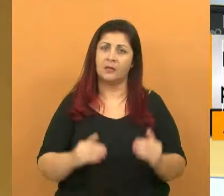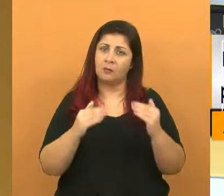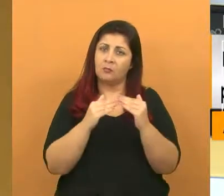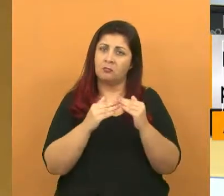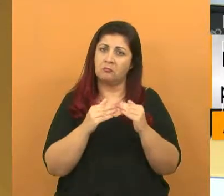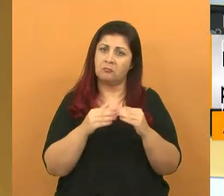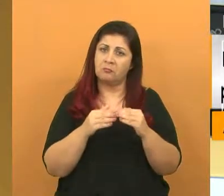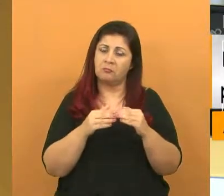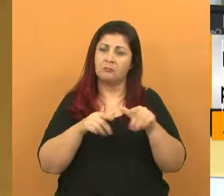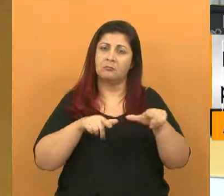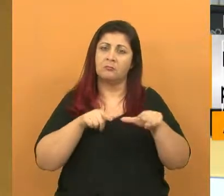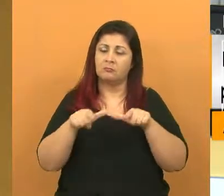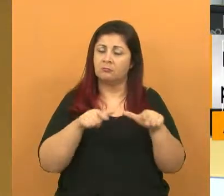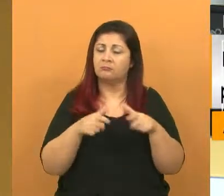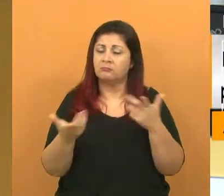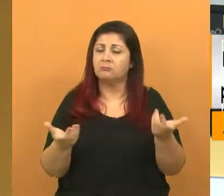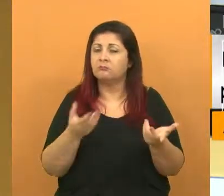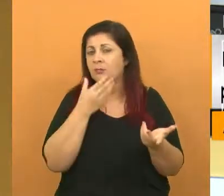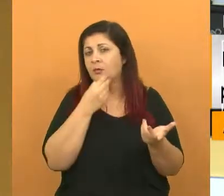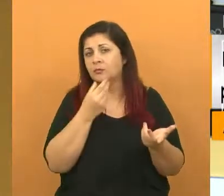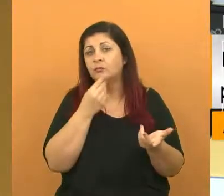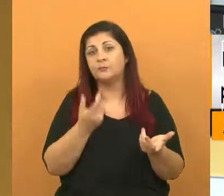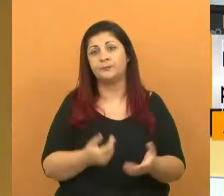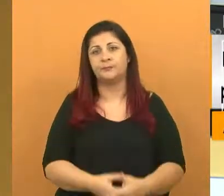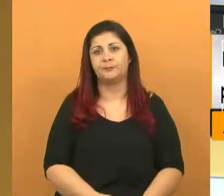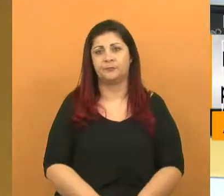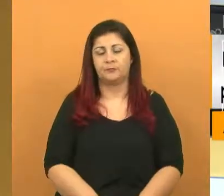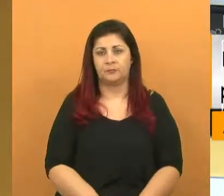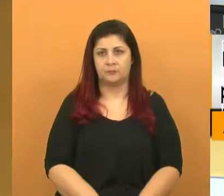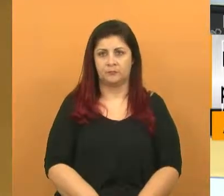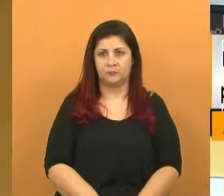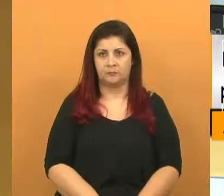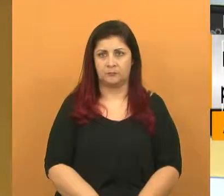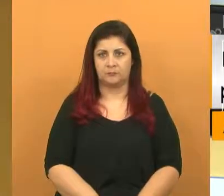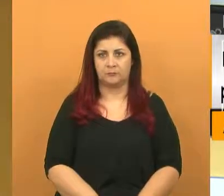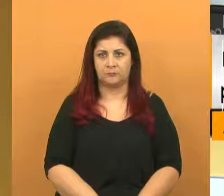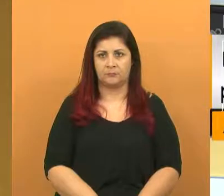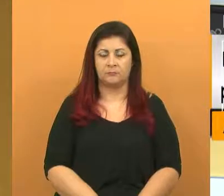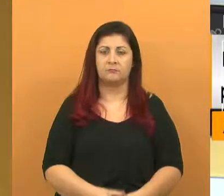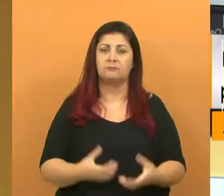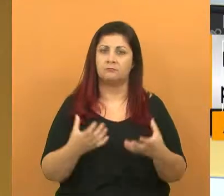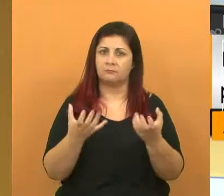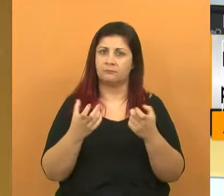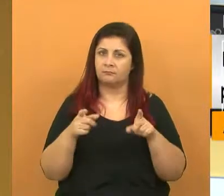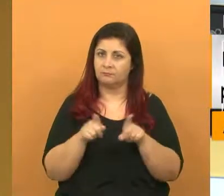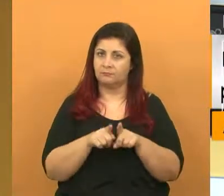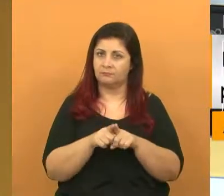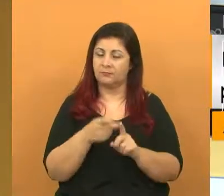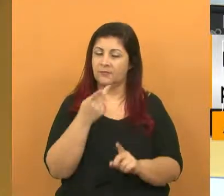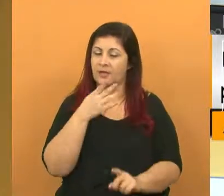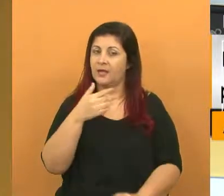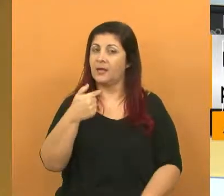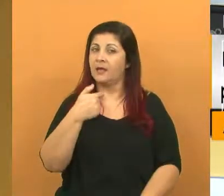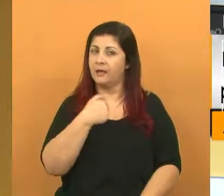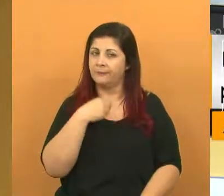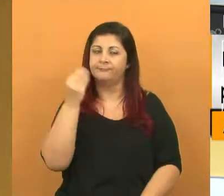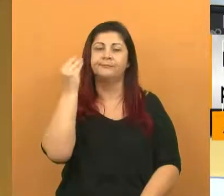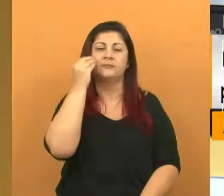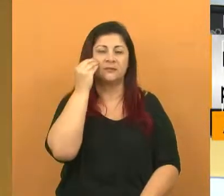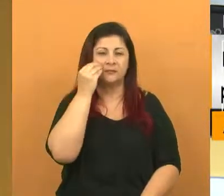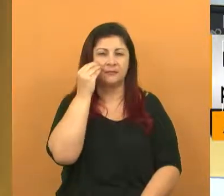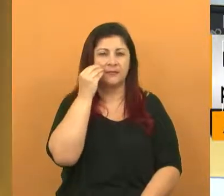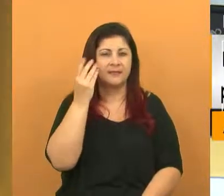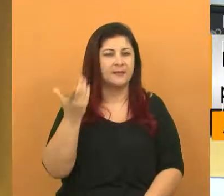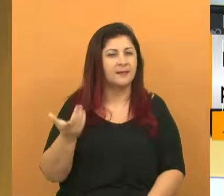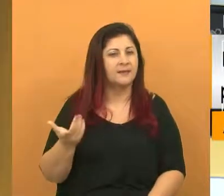do profissional masculino. Quero salientar a minha experiência, longa experiência